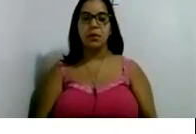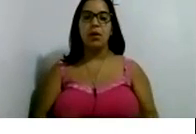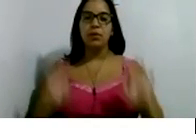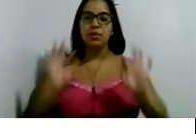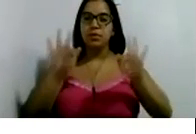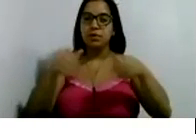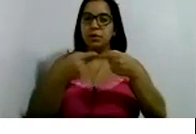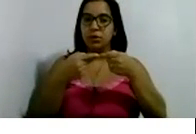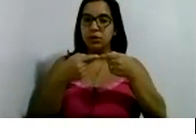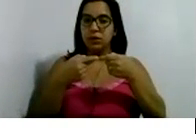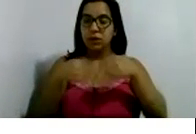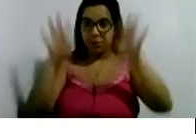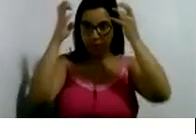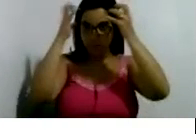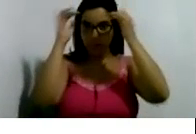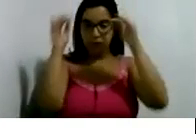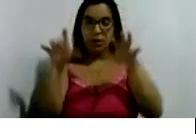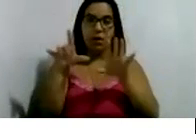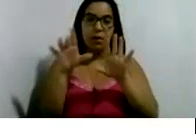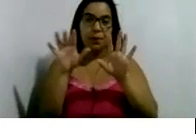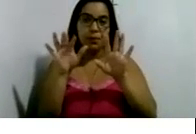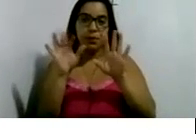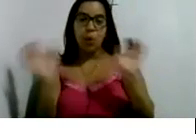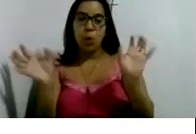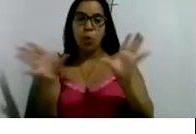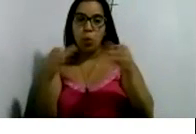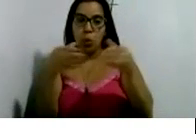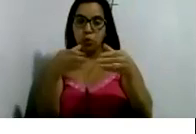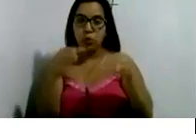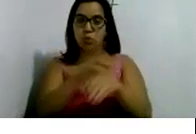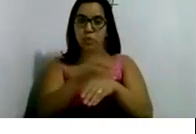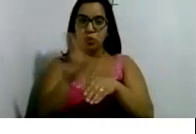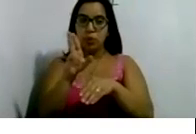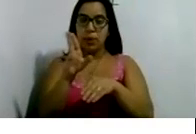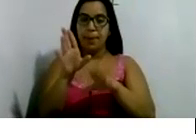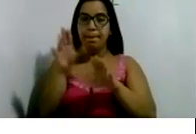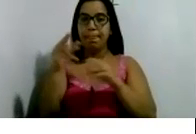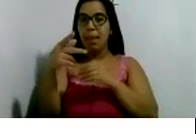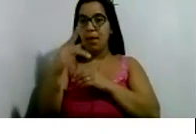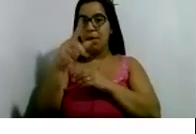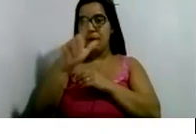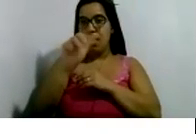pregas neurais aqui e esse conjunto é chamado de placa neural.